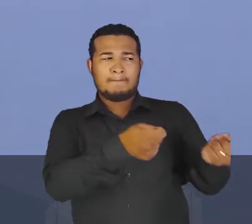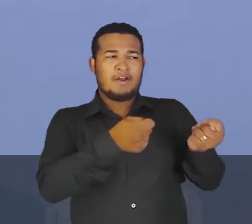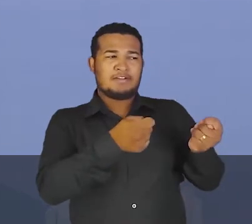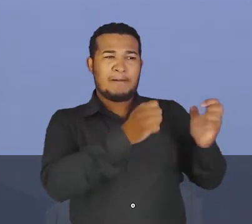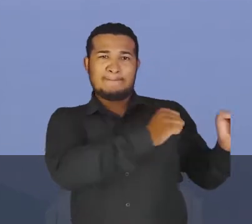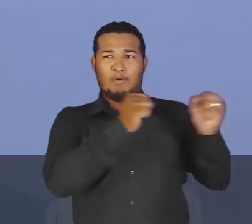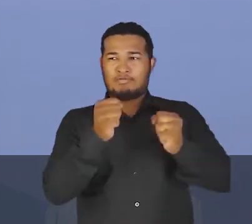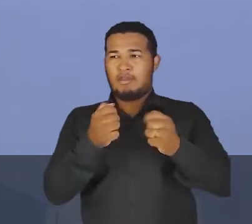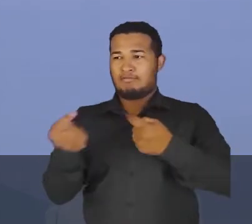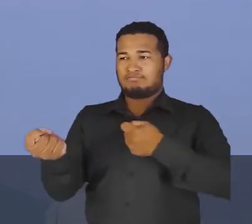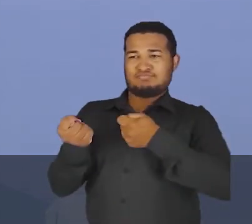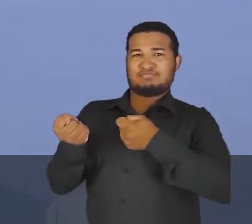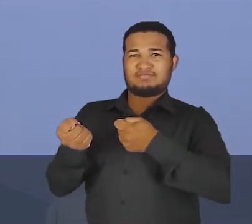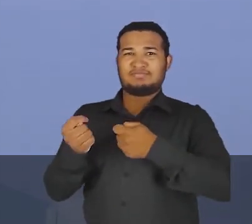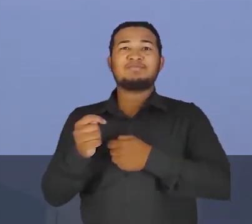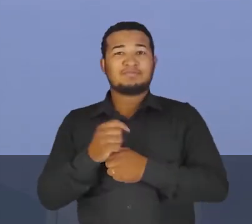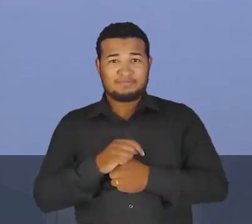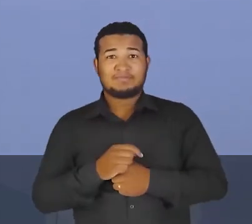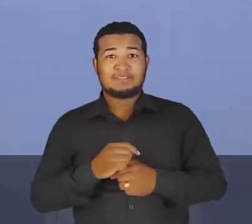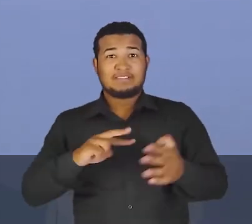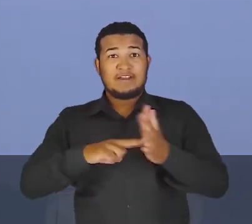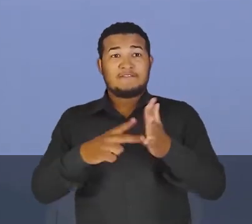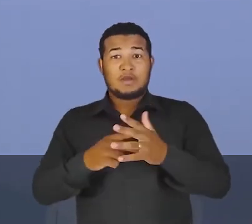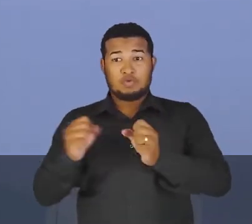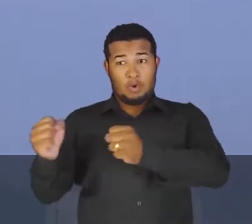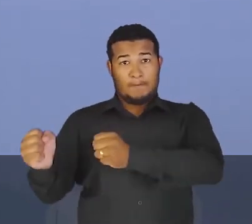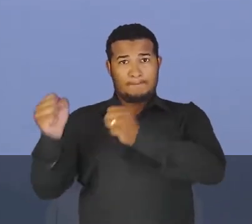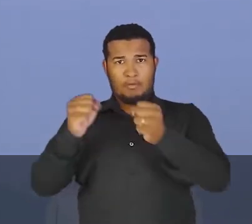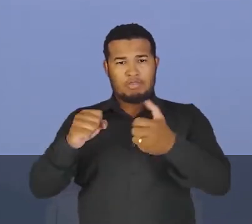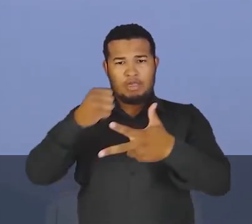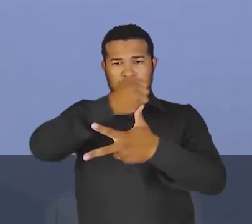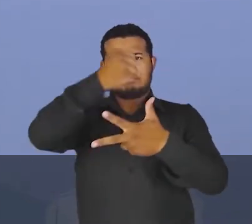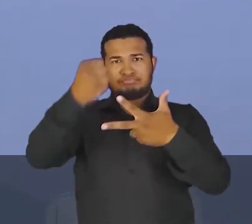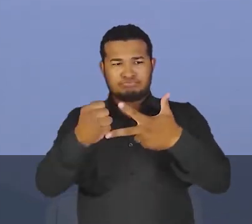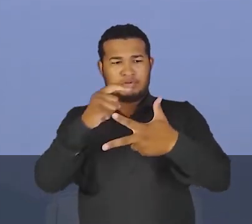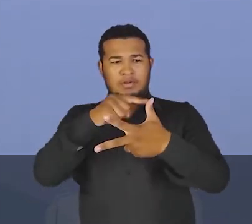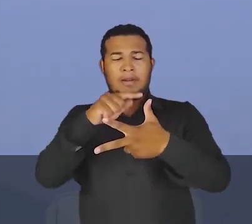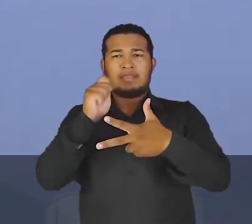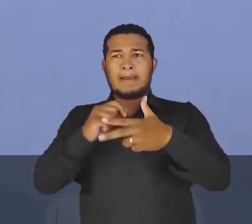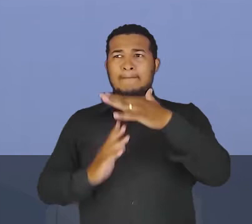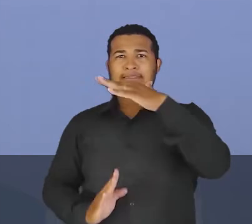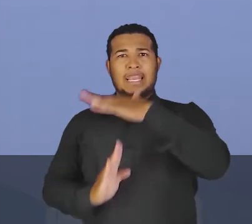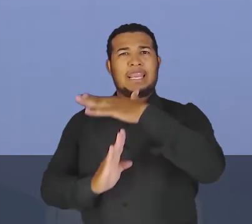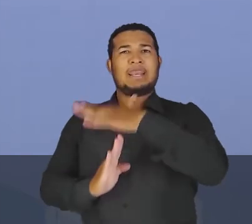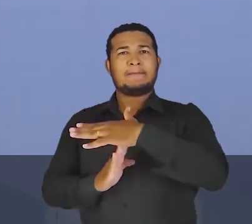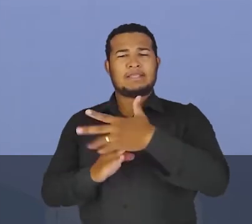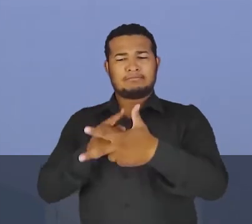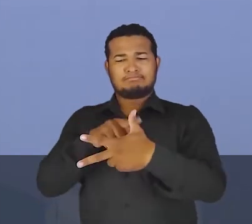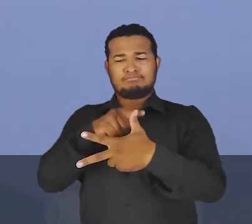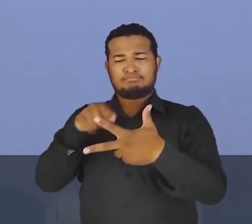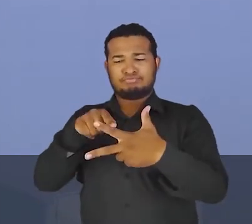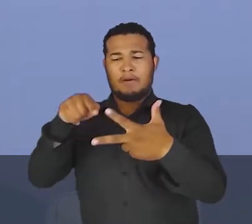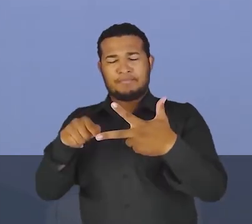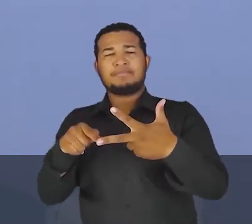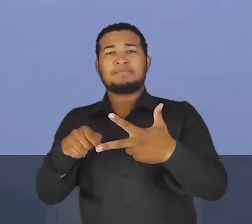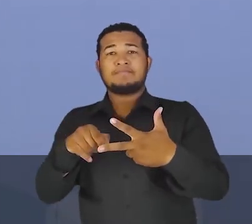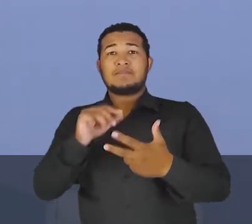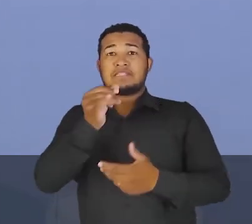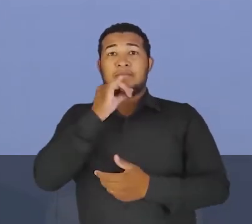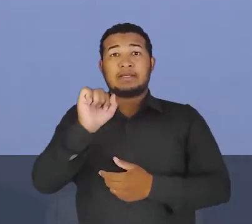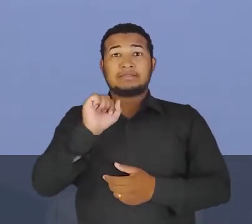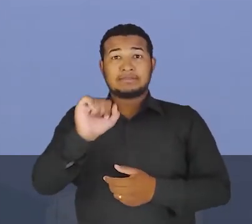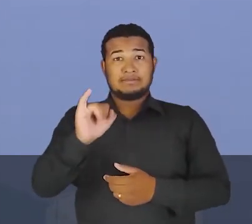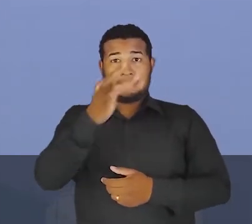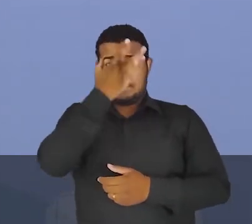está dizendo? Só um poder é que pode ser colocado como limitador para outro poder. Então, se você tem uma pessoa